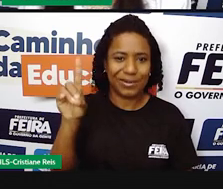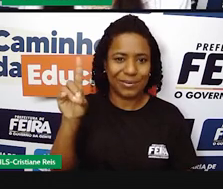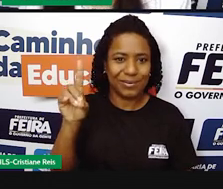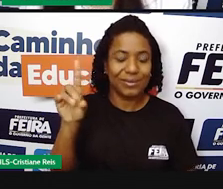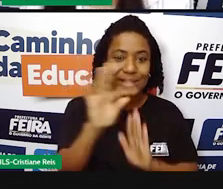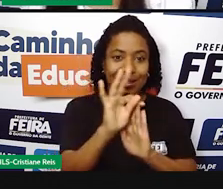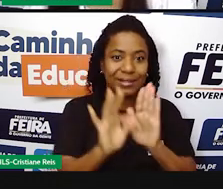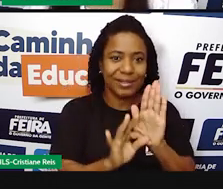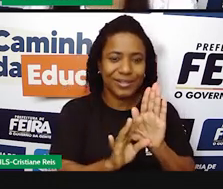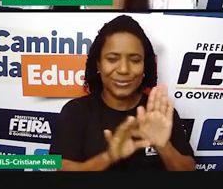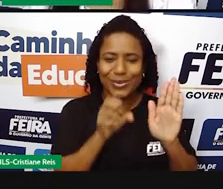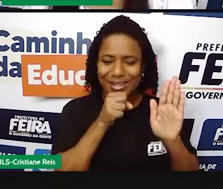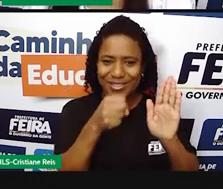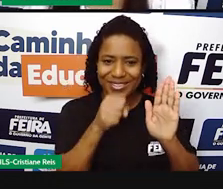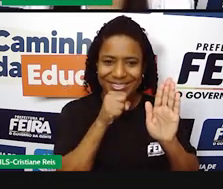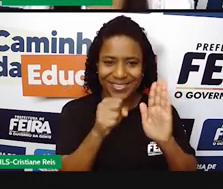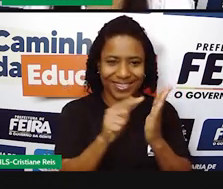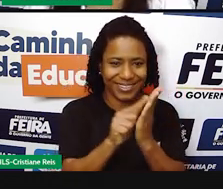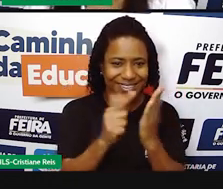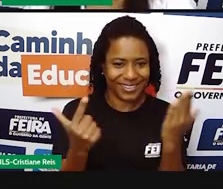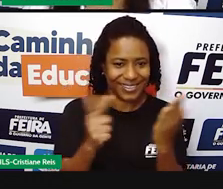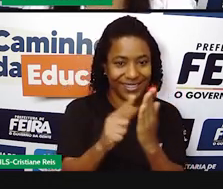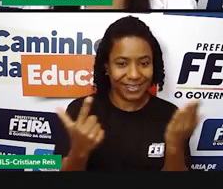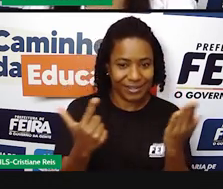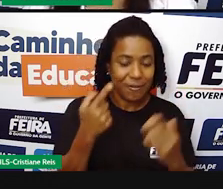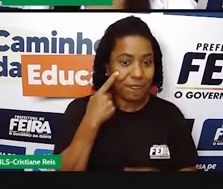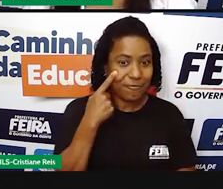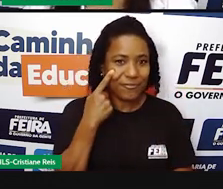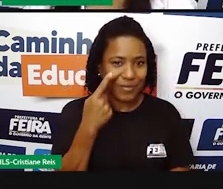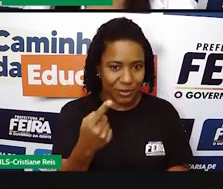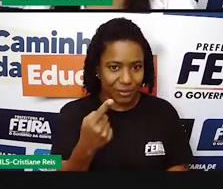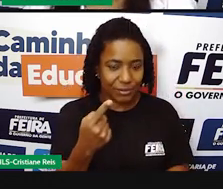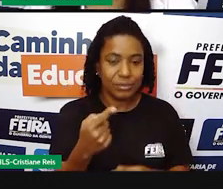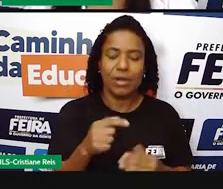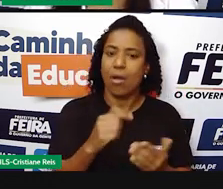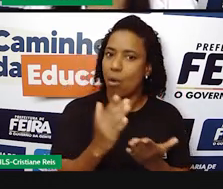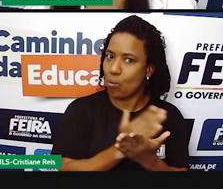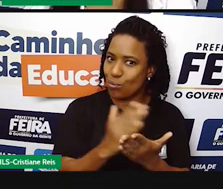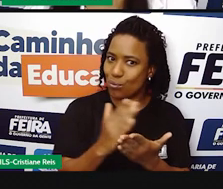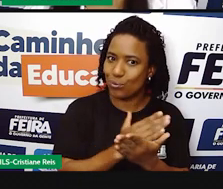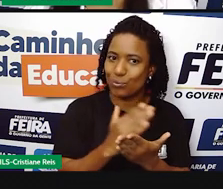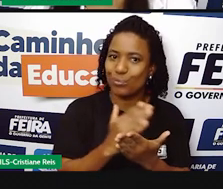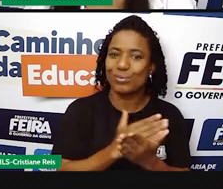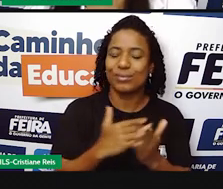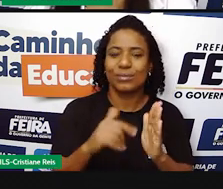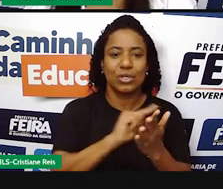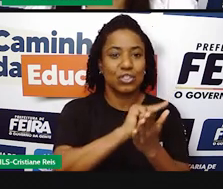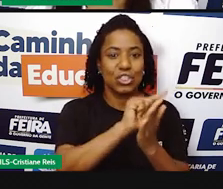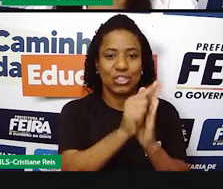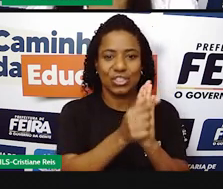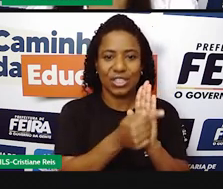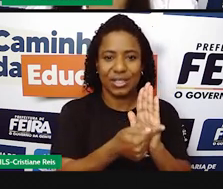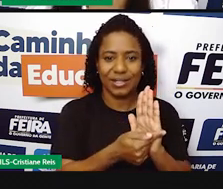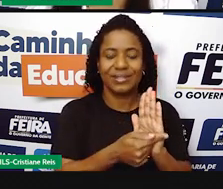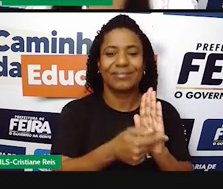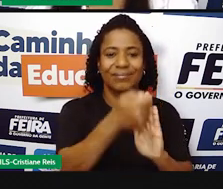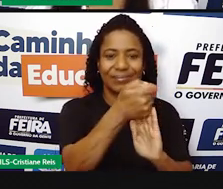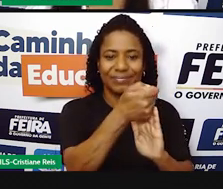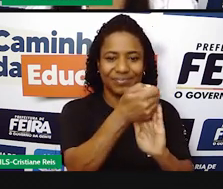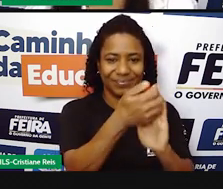já vem aí estudando um pouquinho, né? Já vimos alguns gêneros textuais pertencentes aí ao grupo dos